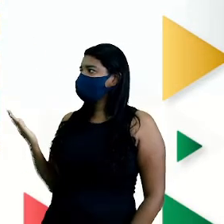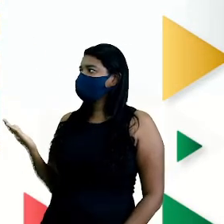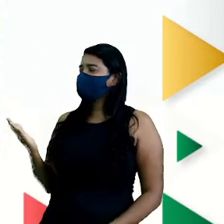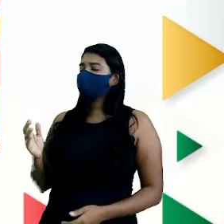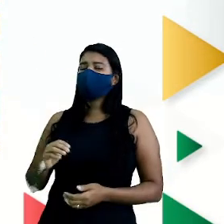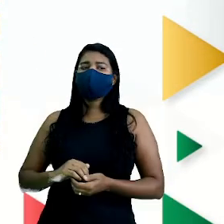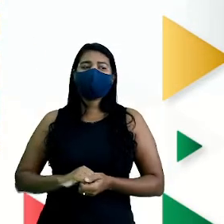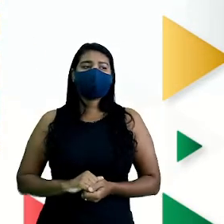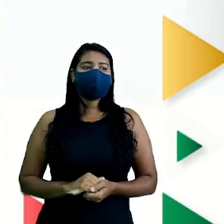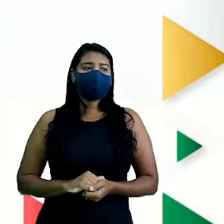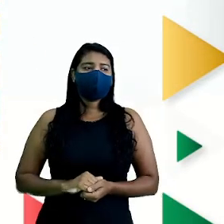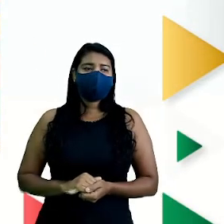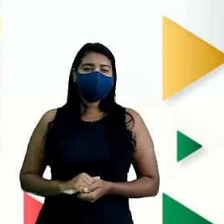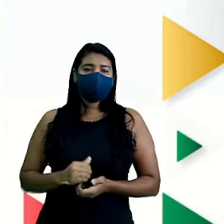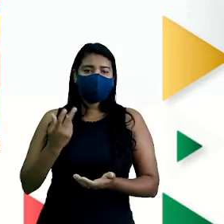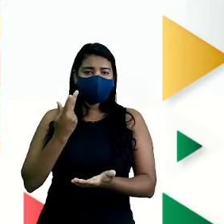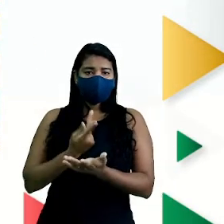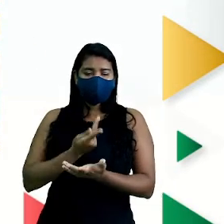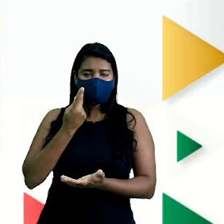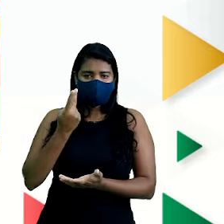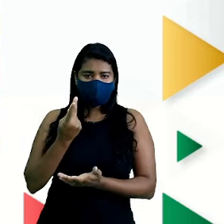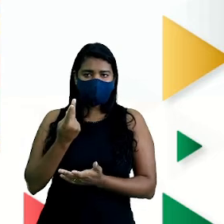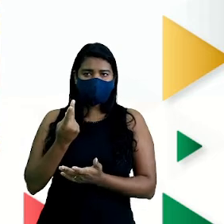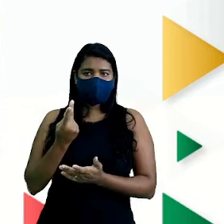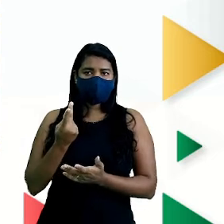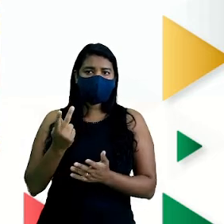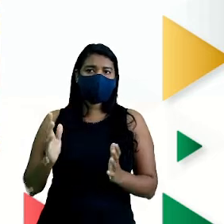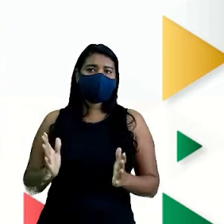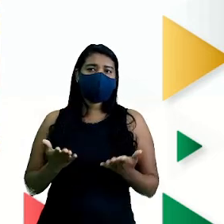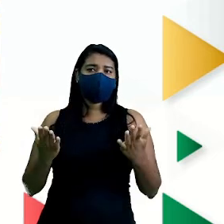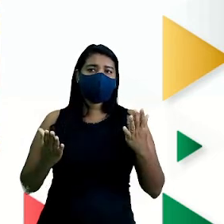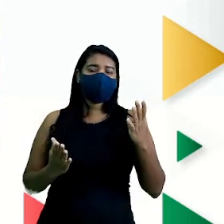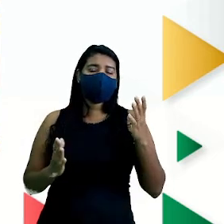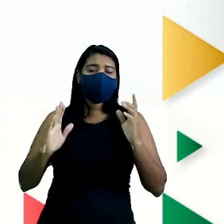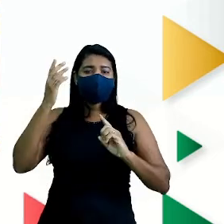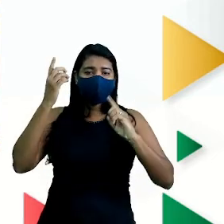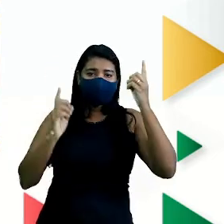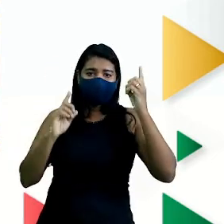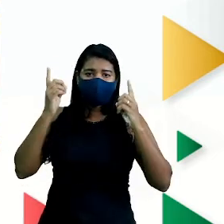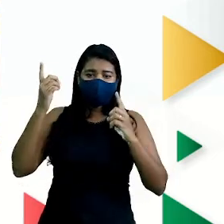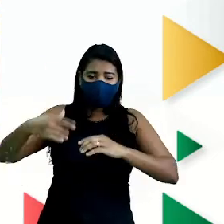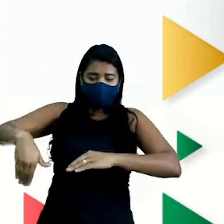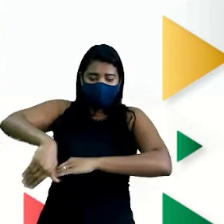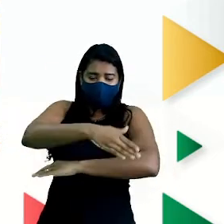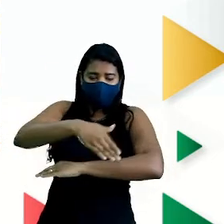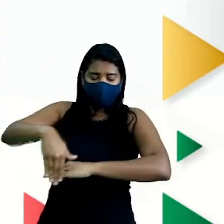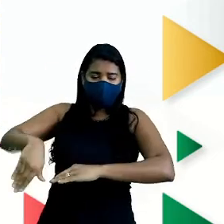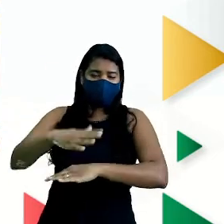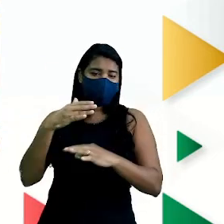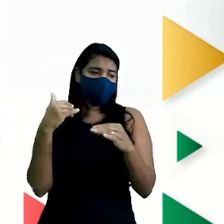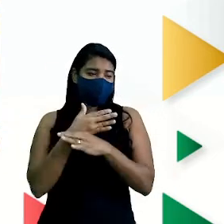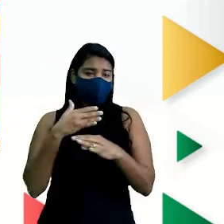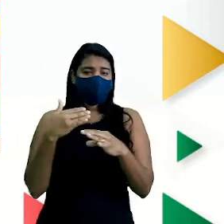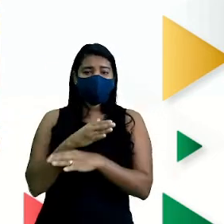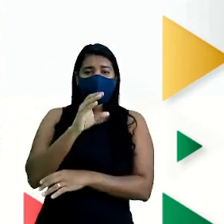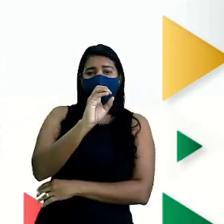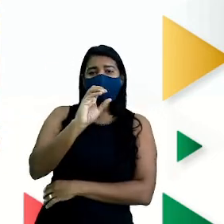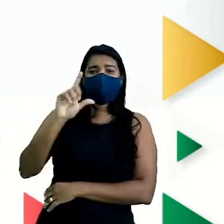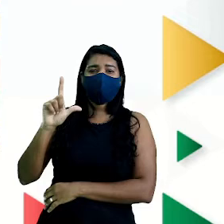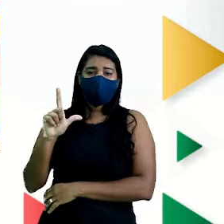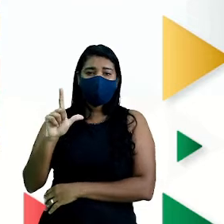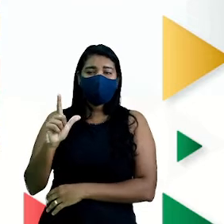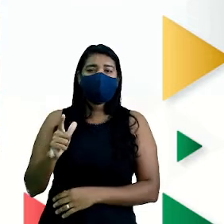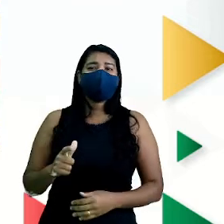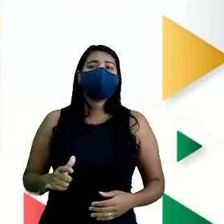é durante o carnaval, né? Quando os blocos carnavalescos saem pelas ruas de Recife e de Olinda, né? É um momento que